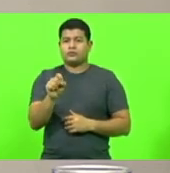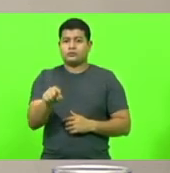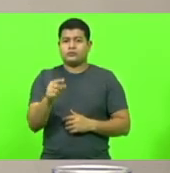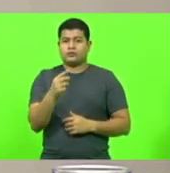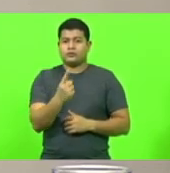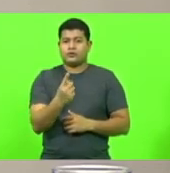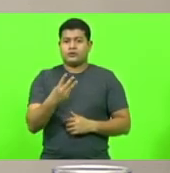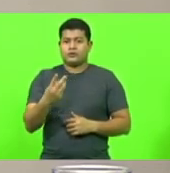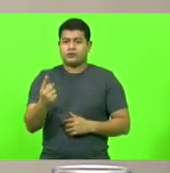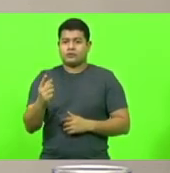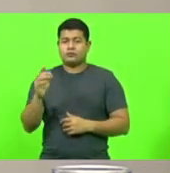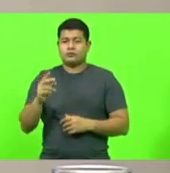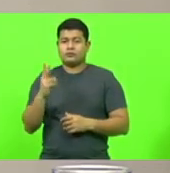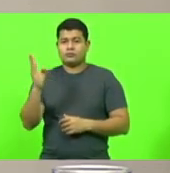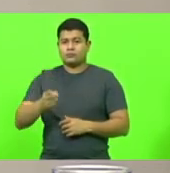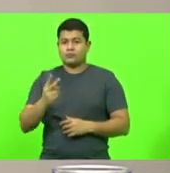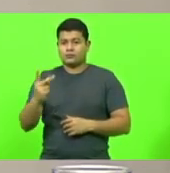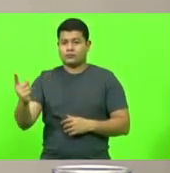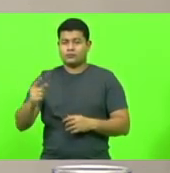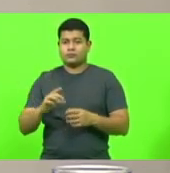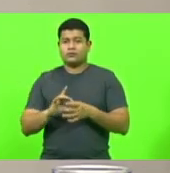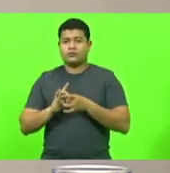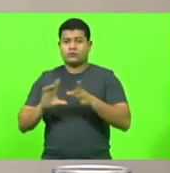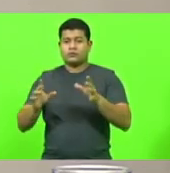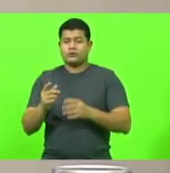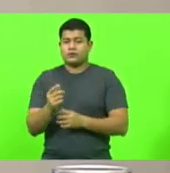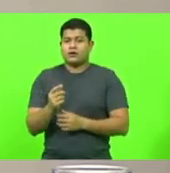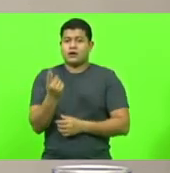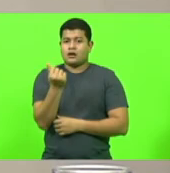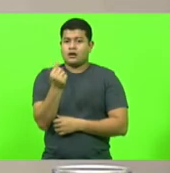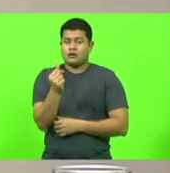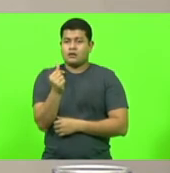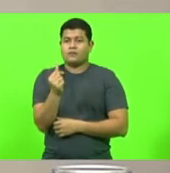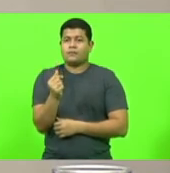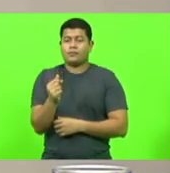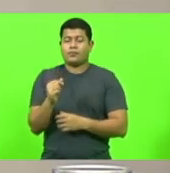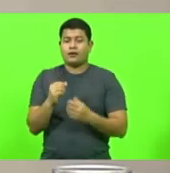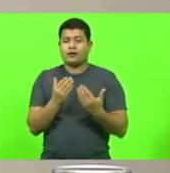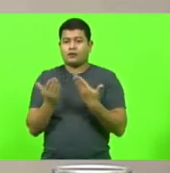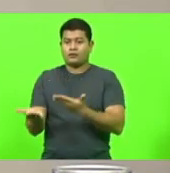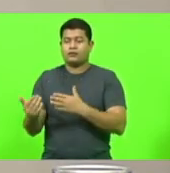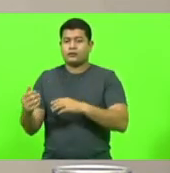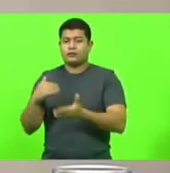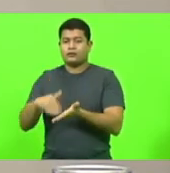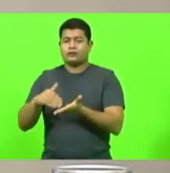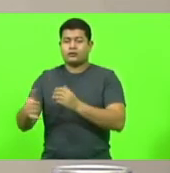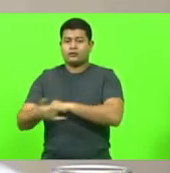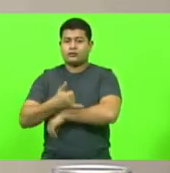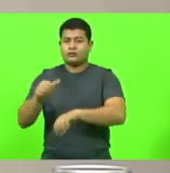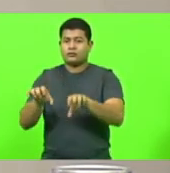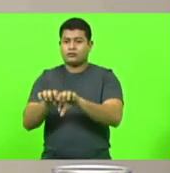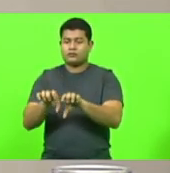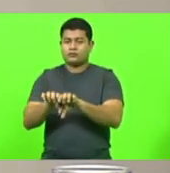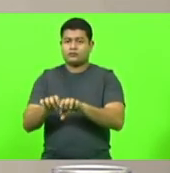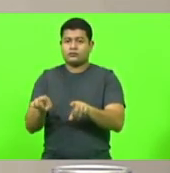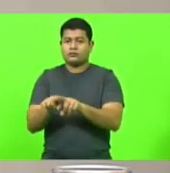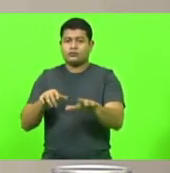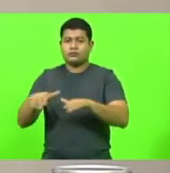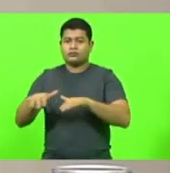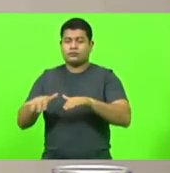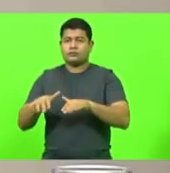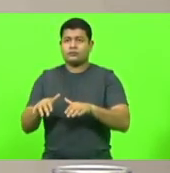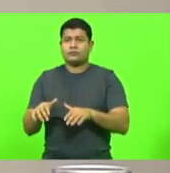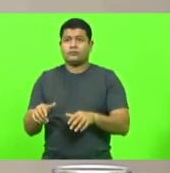18.131/2021, que autoriza a abertura de crédito especial em favor da Secretaria de Estado da Infraestrutura e Mobilidade e adota outras providências.